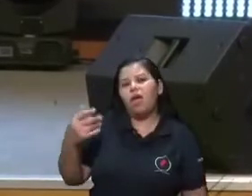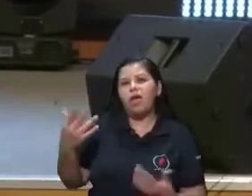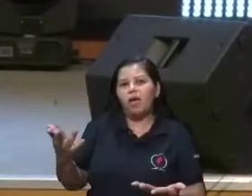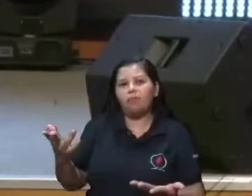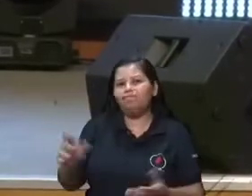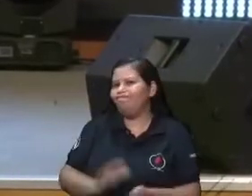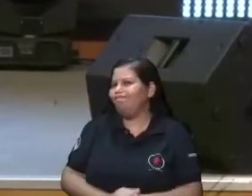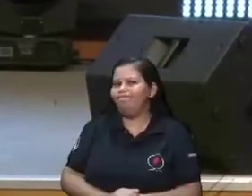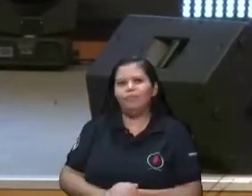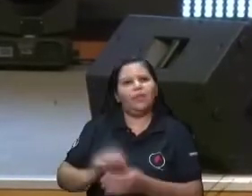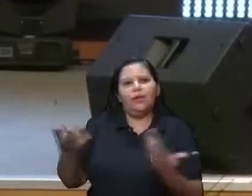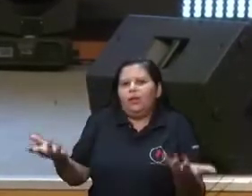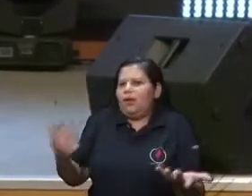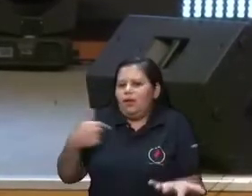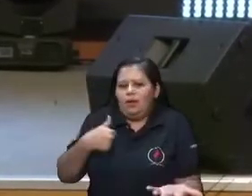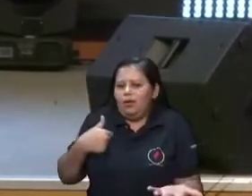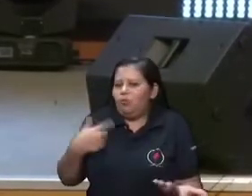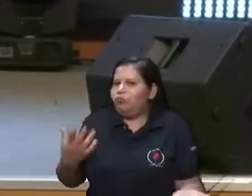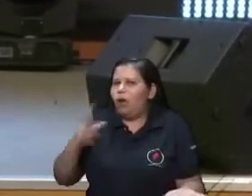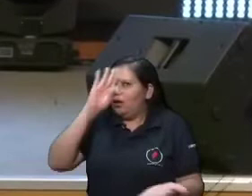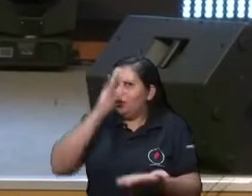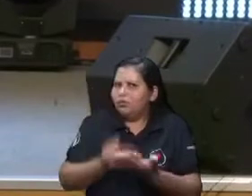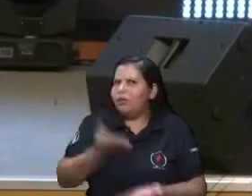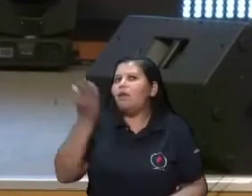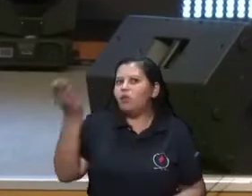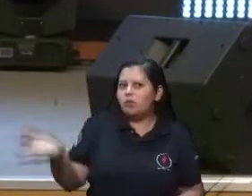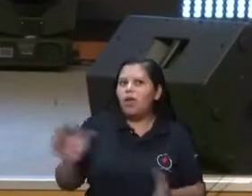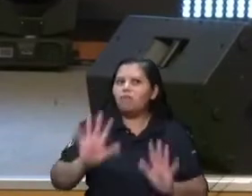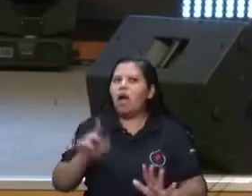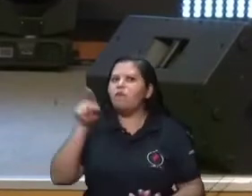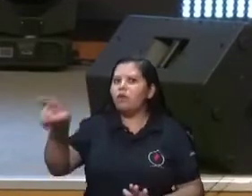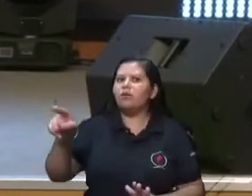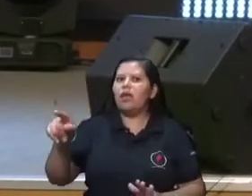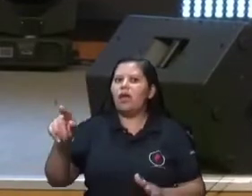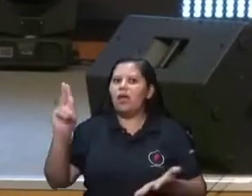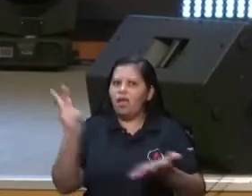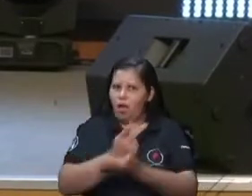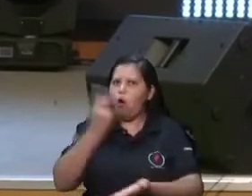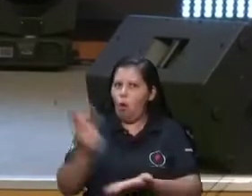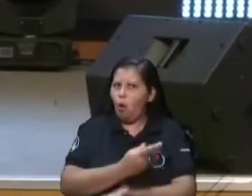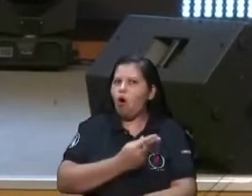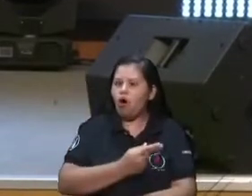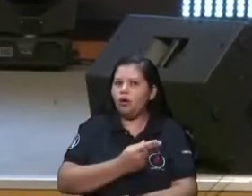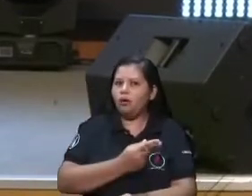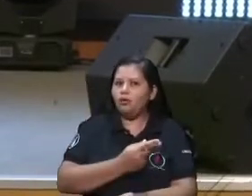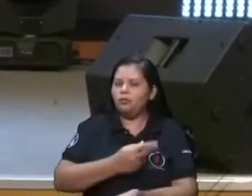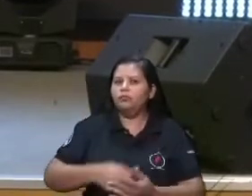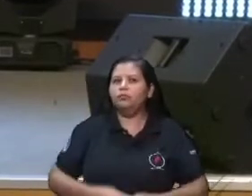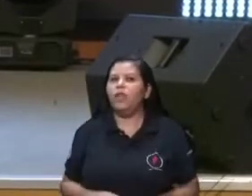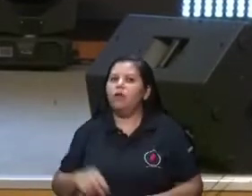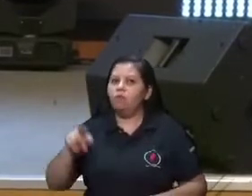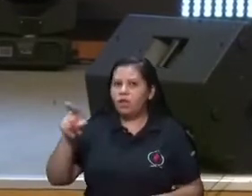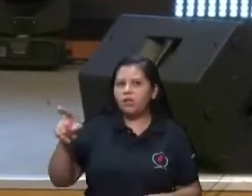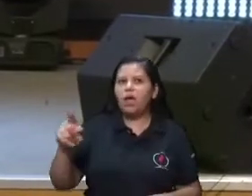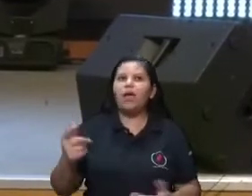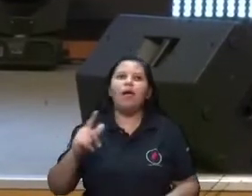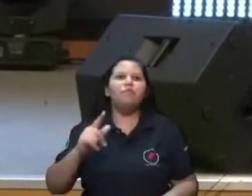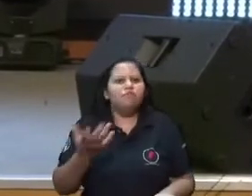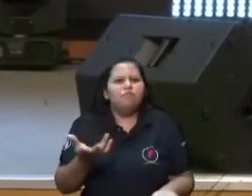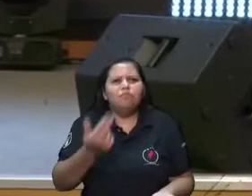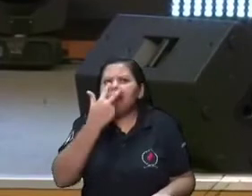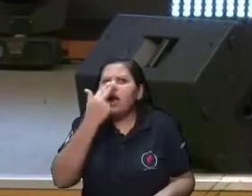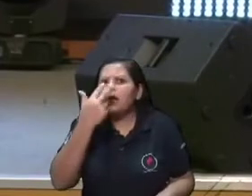as minhas expectativas. Você foi impetuoso como a água. Você conseguia até ter gestos de amor,